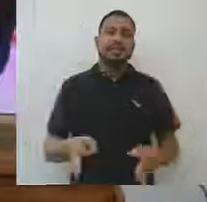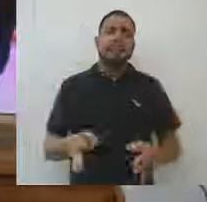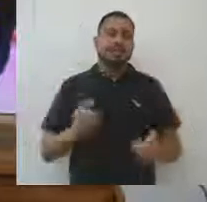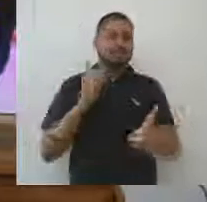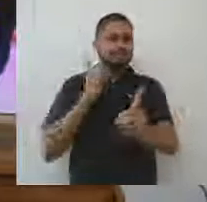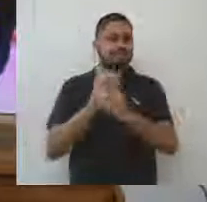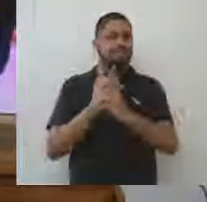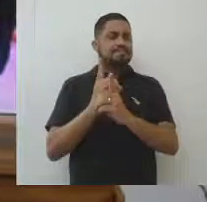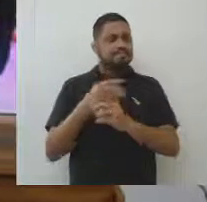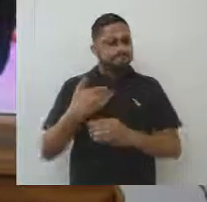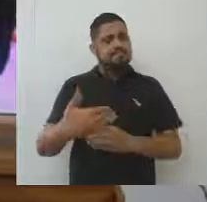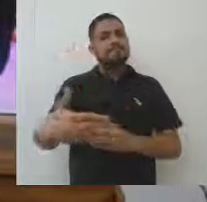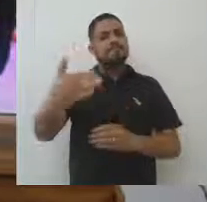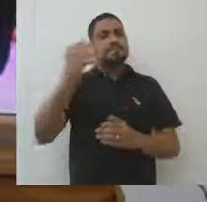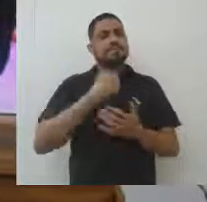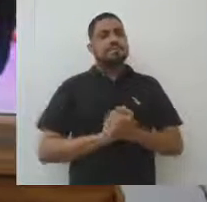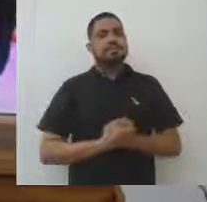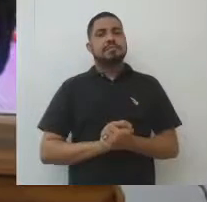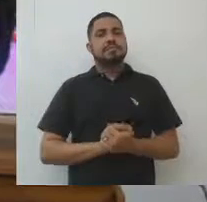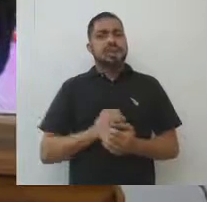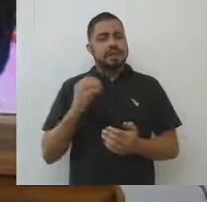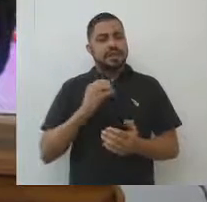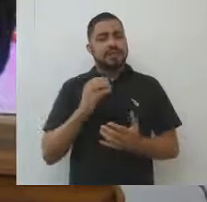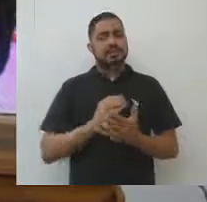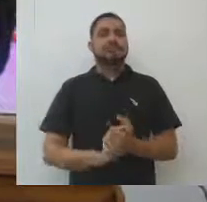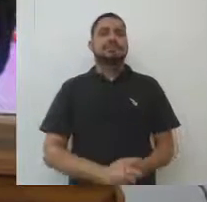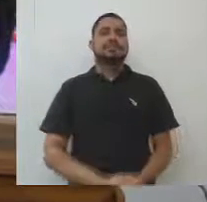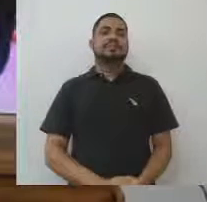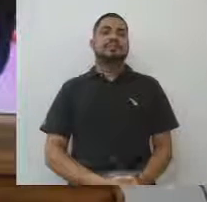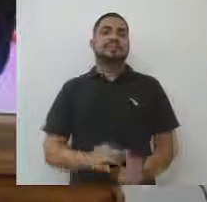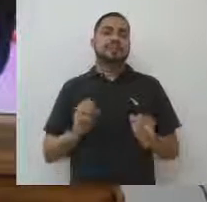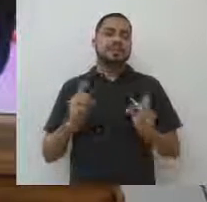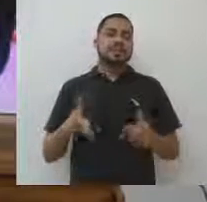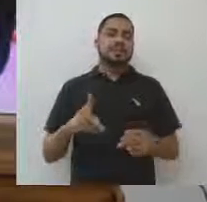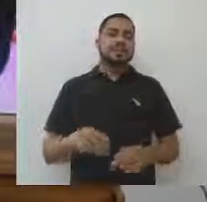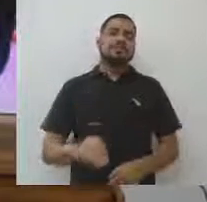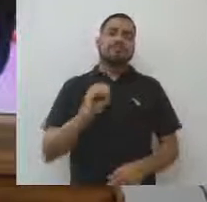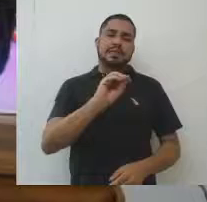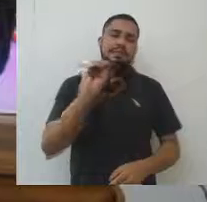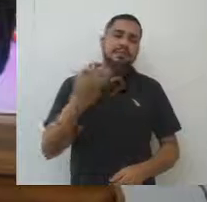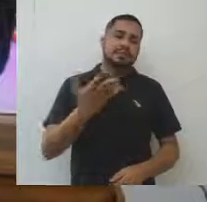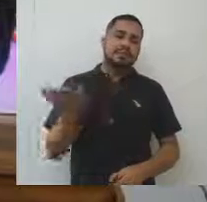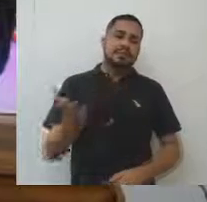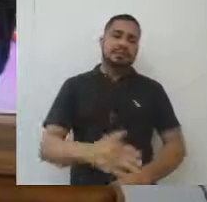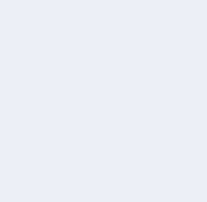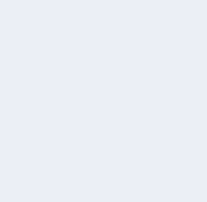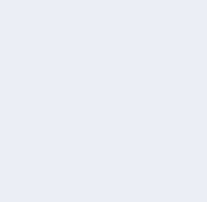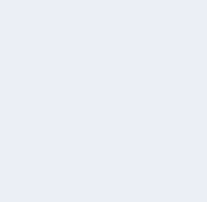ver próximo, logo, logo, tá certo? Grande beijo para vocês.